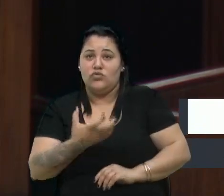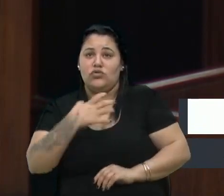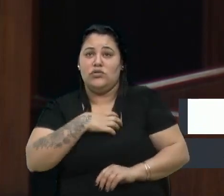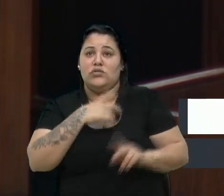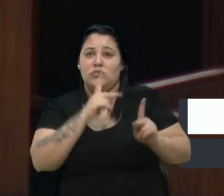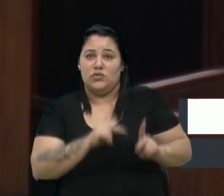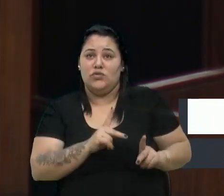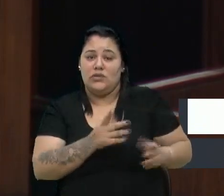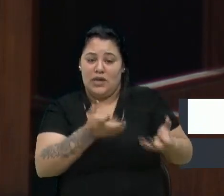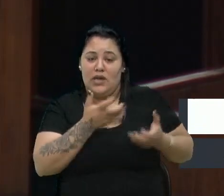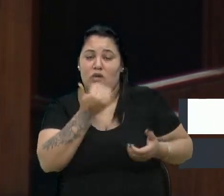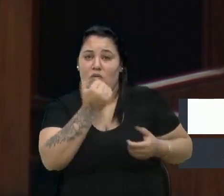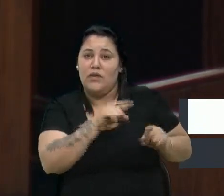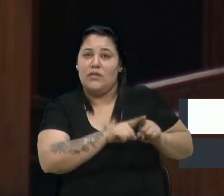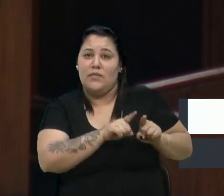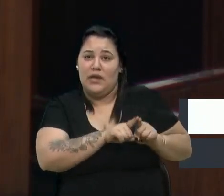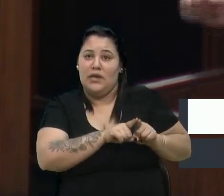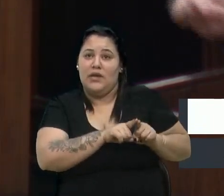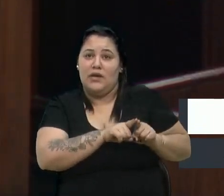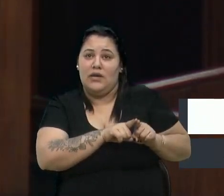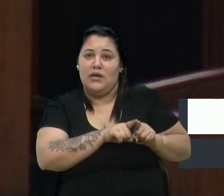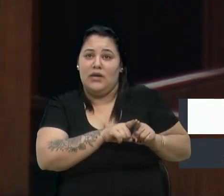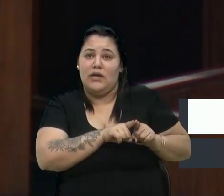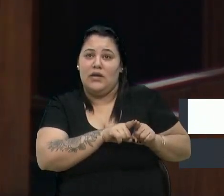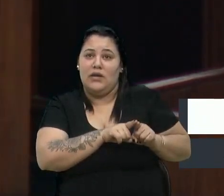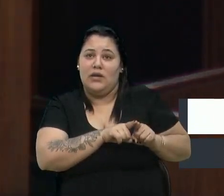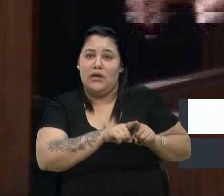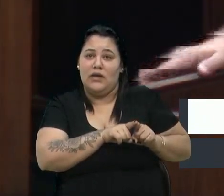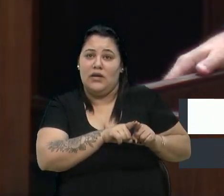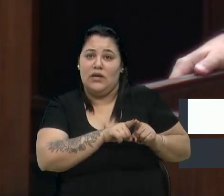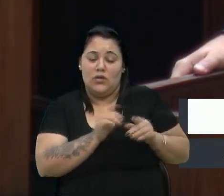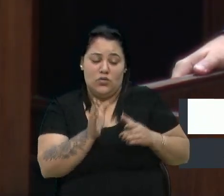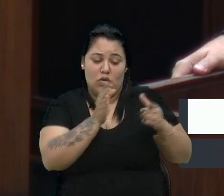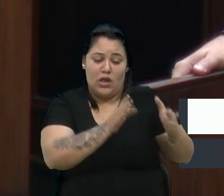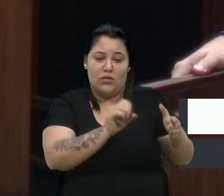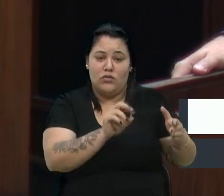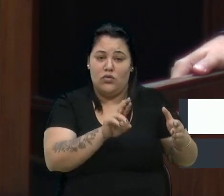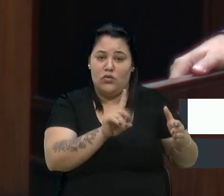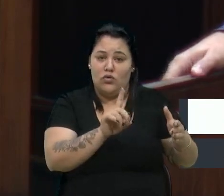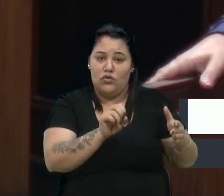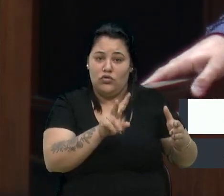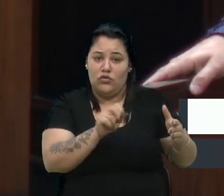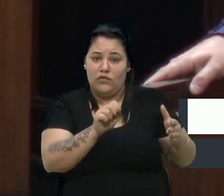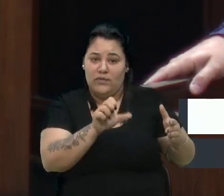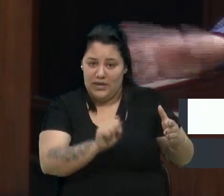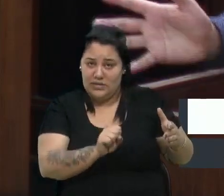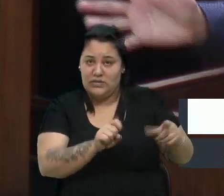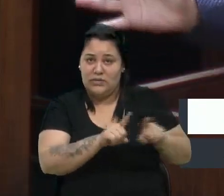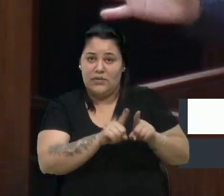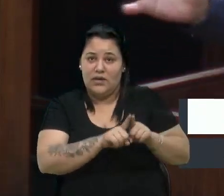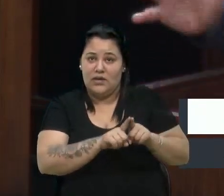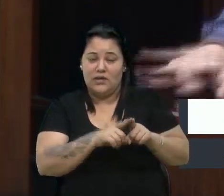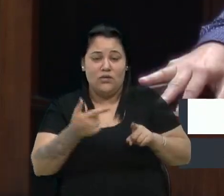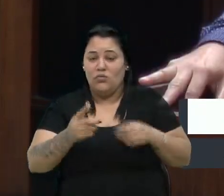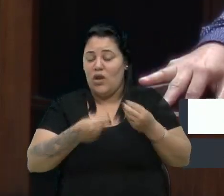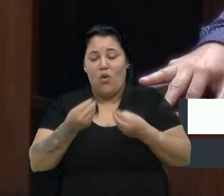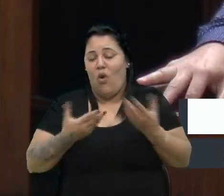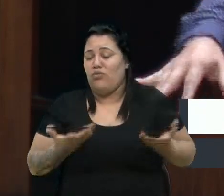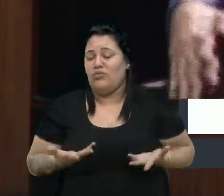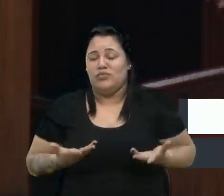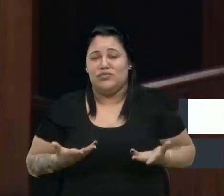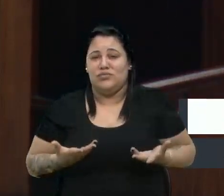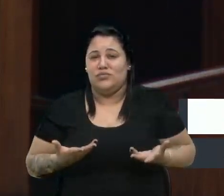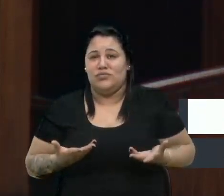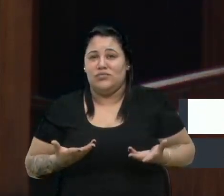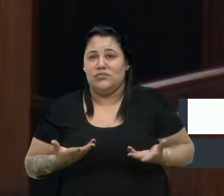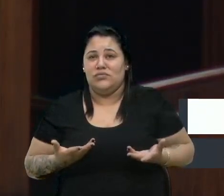lá, aí ao lado do Ordovás, né, na antiga Cantina Antunes, Não tá legal, gente. As pessoas